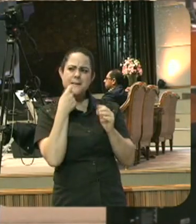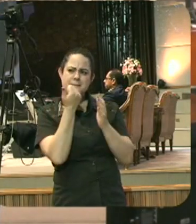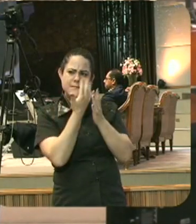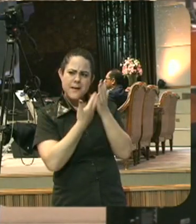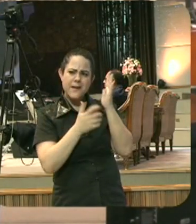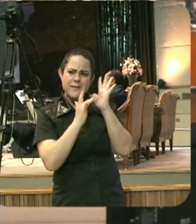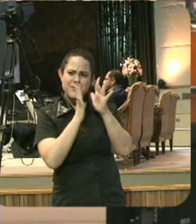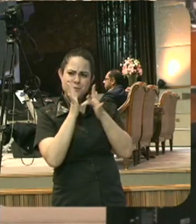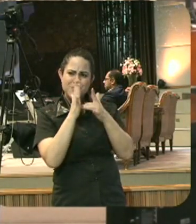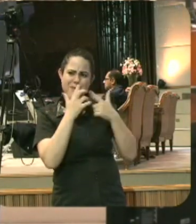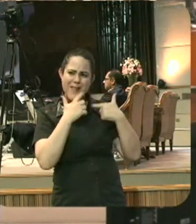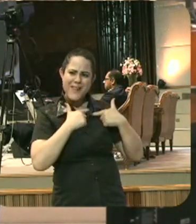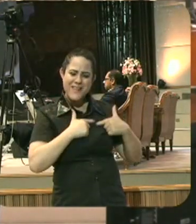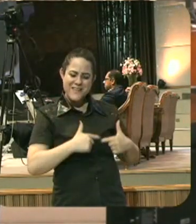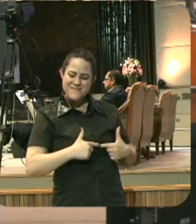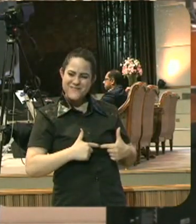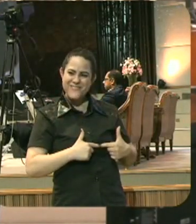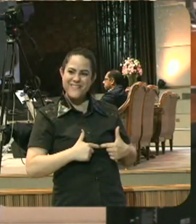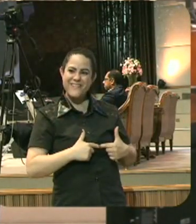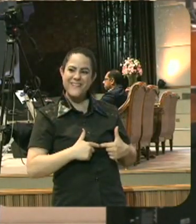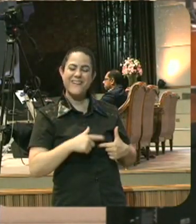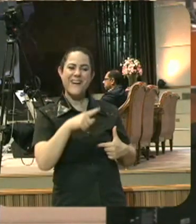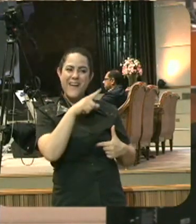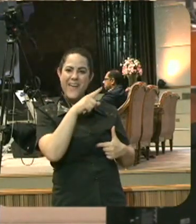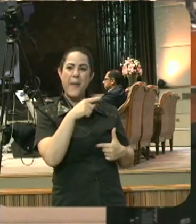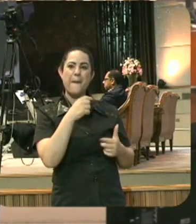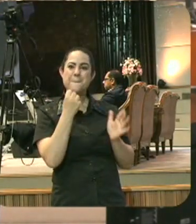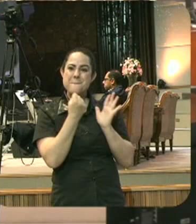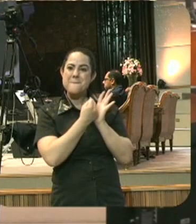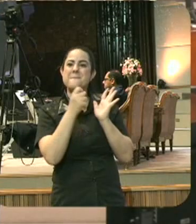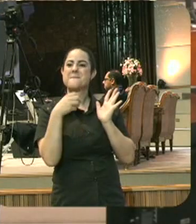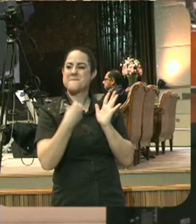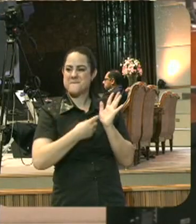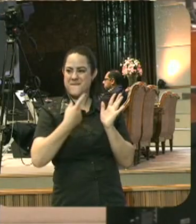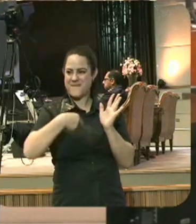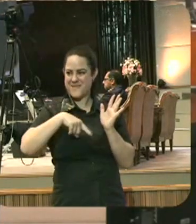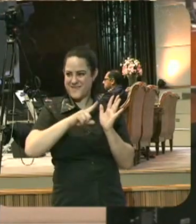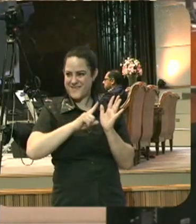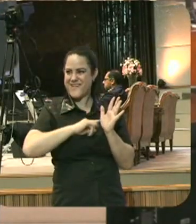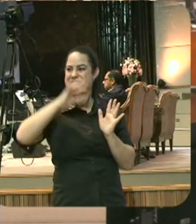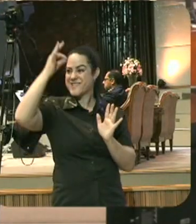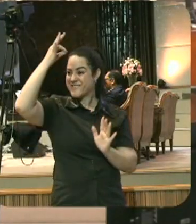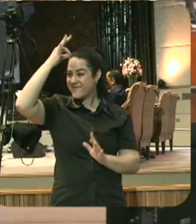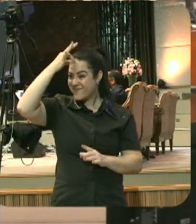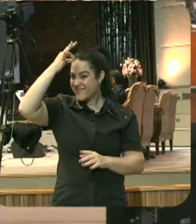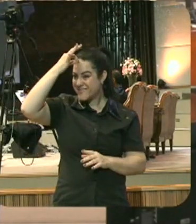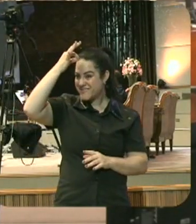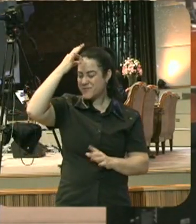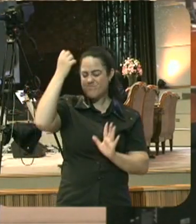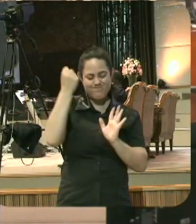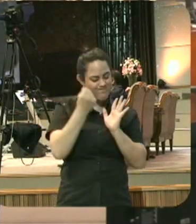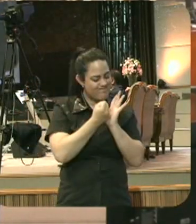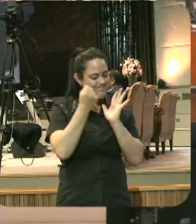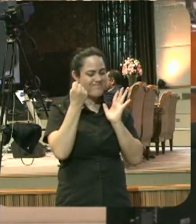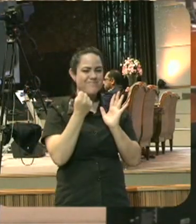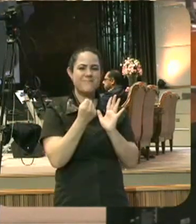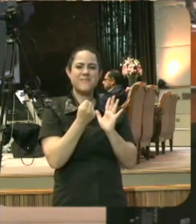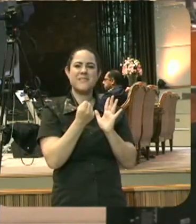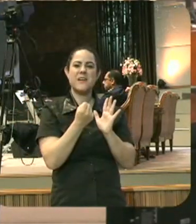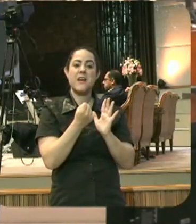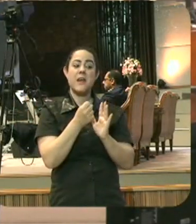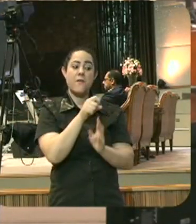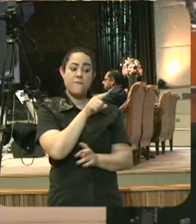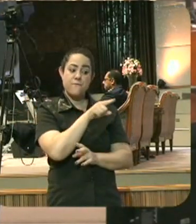nos purifica de todo o pecado? Está lá marcando a nossa vida, o Espírito Santo, o selo. E ele vai dizer: